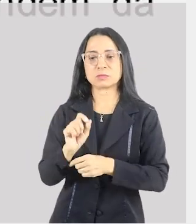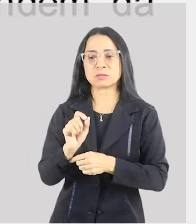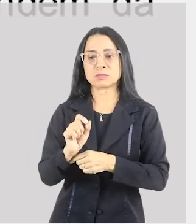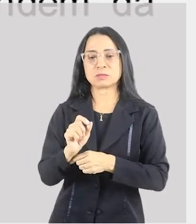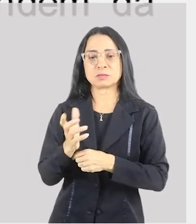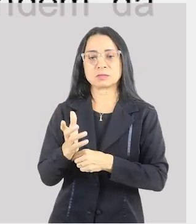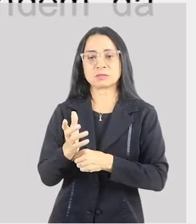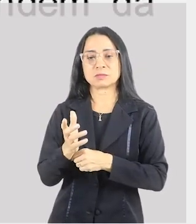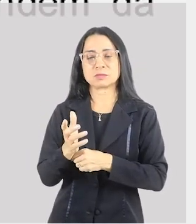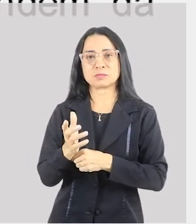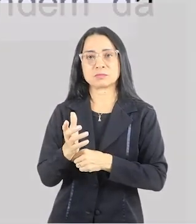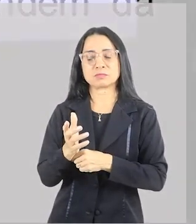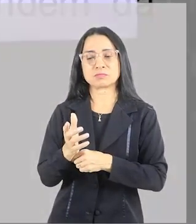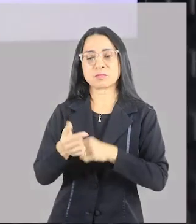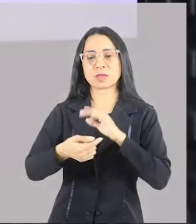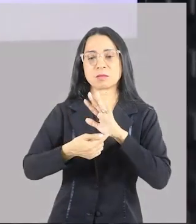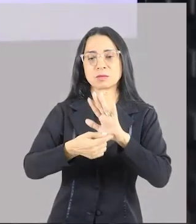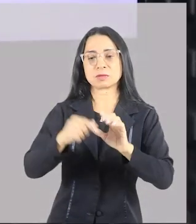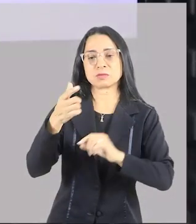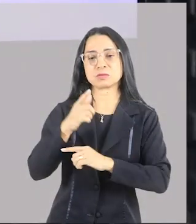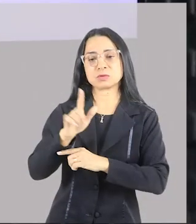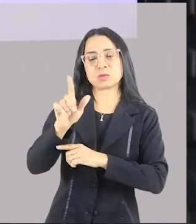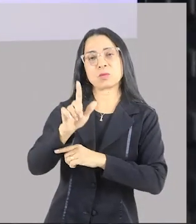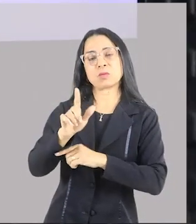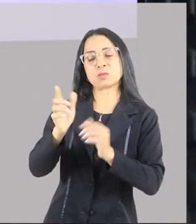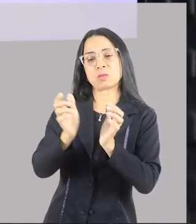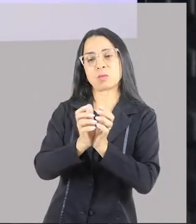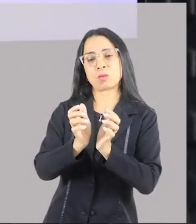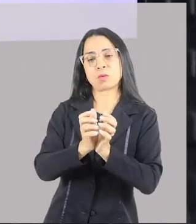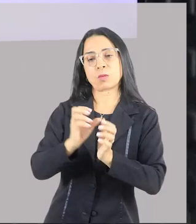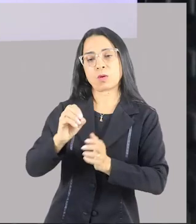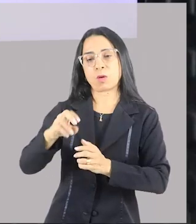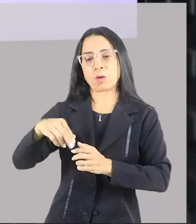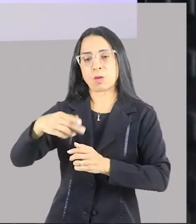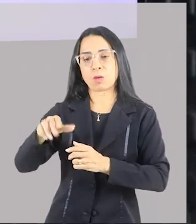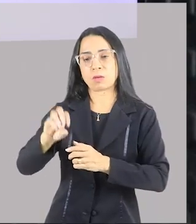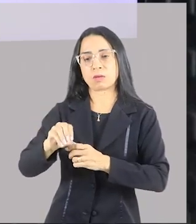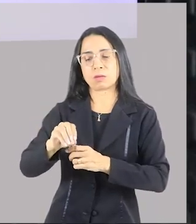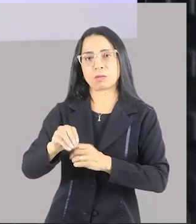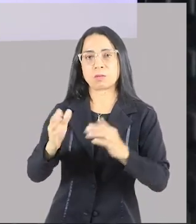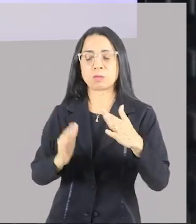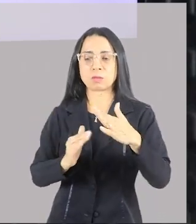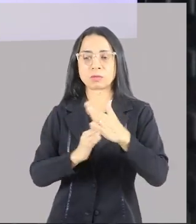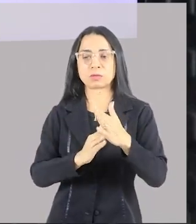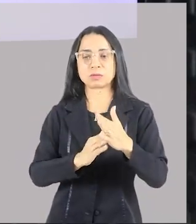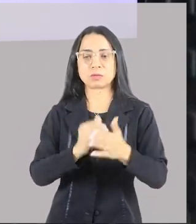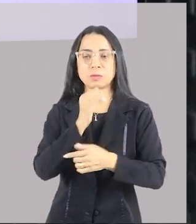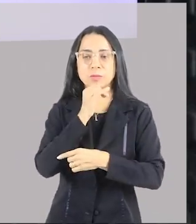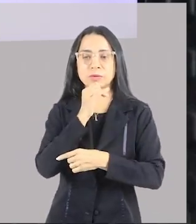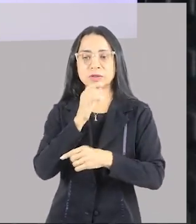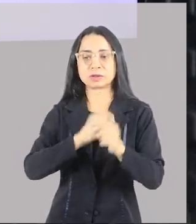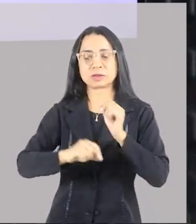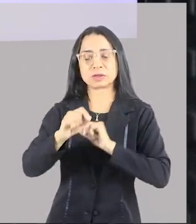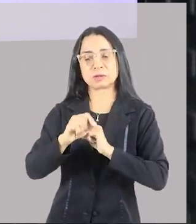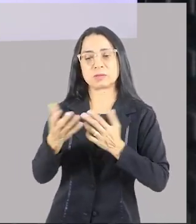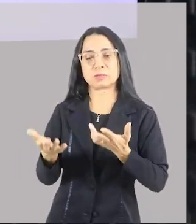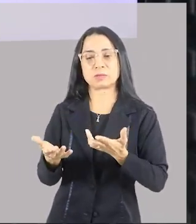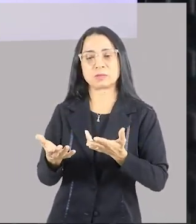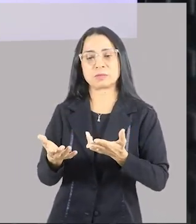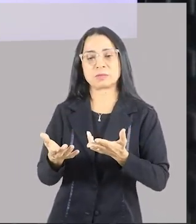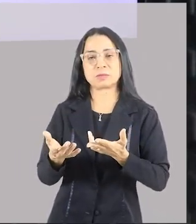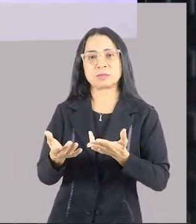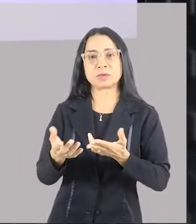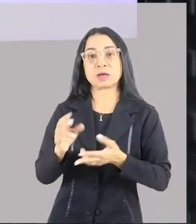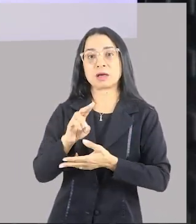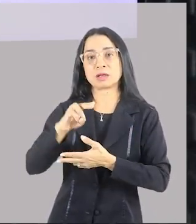que desempenham manifestação de outro órgão controlador. Por exemplo, a nomeação de um ministro para o STF, nós